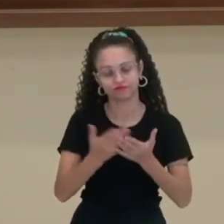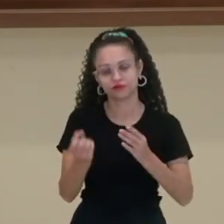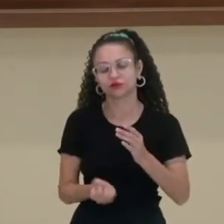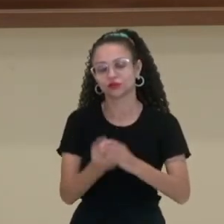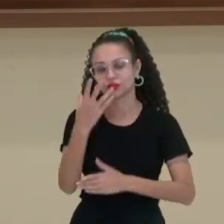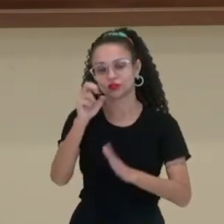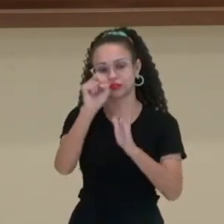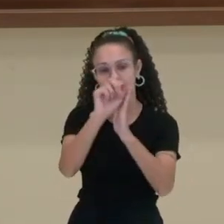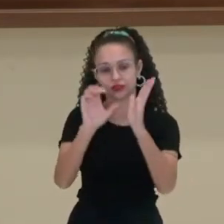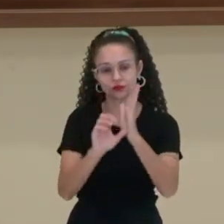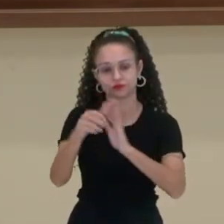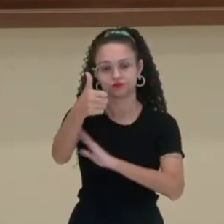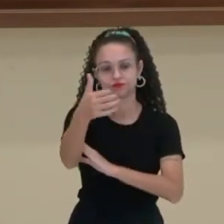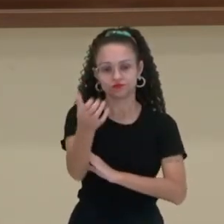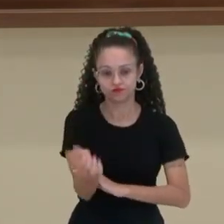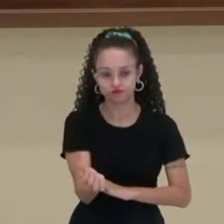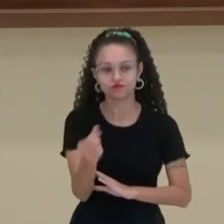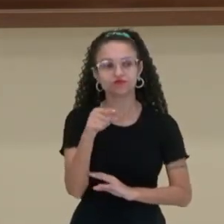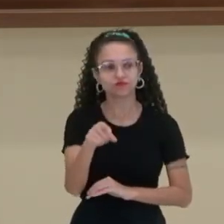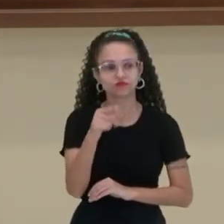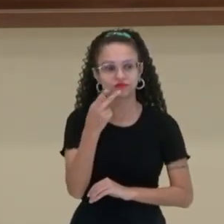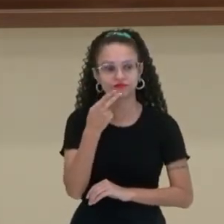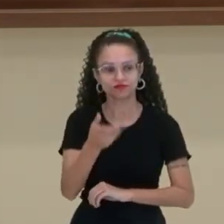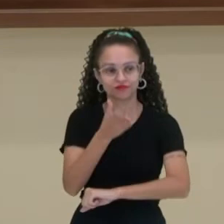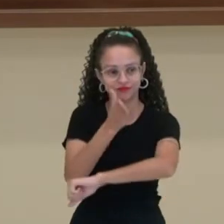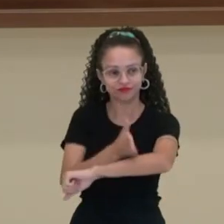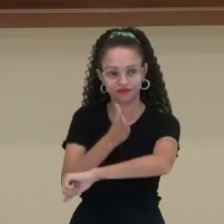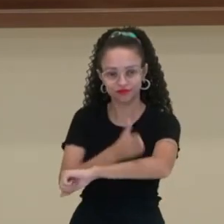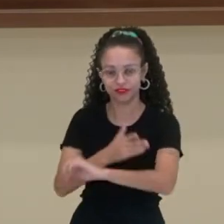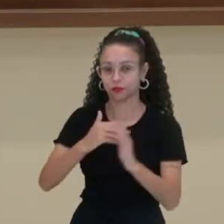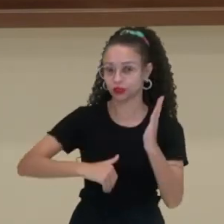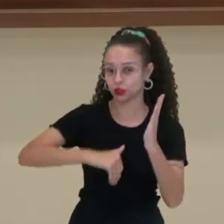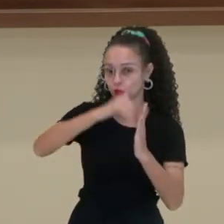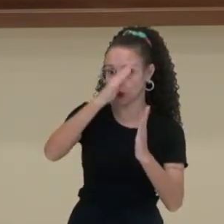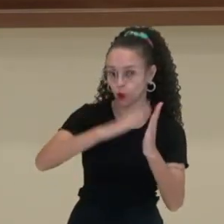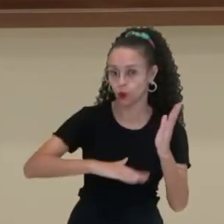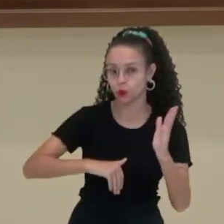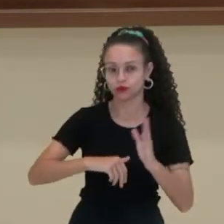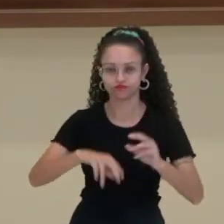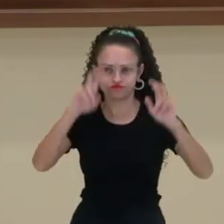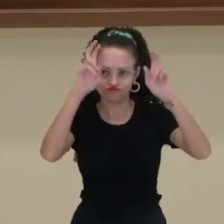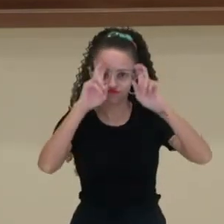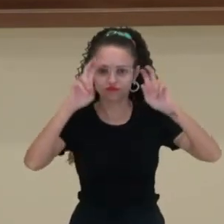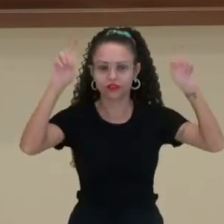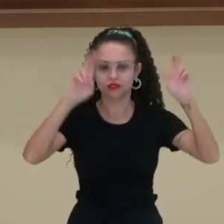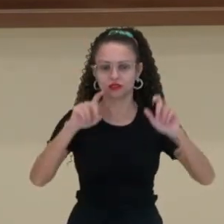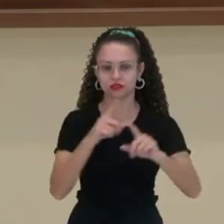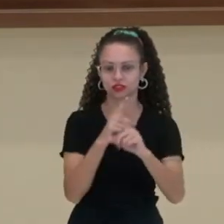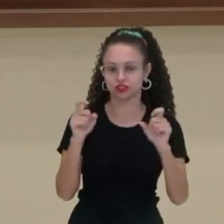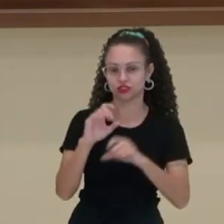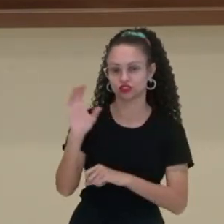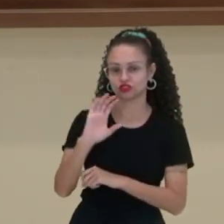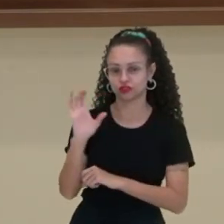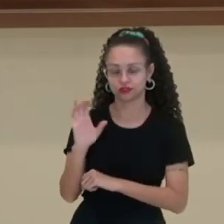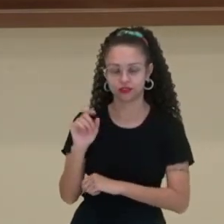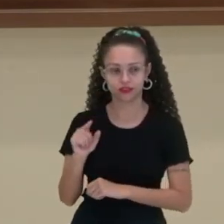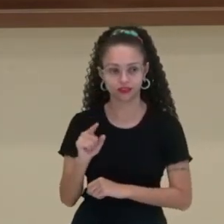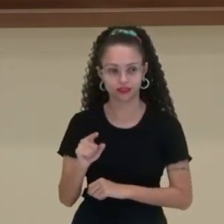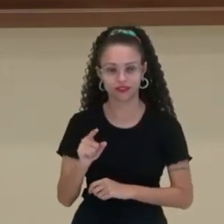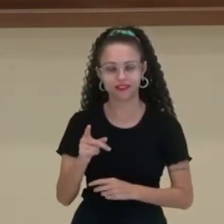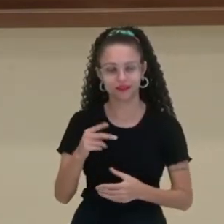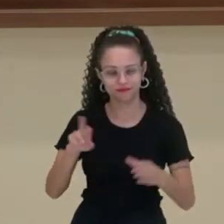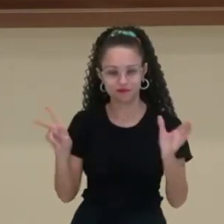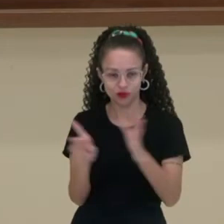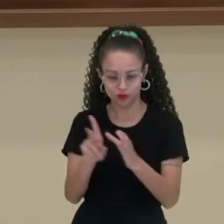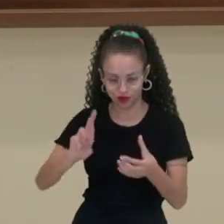dizerem que estavam vivendo uma idade moderna, os pintores, os intelectuais, os cientistas, os chamados renascentistas